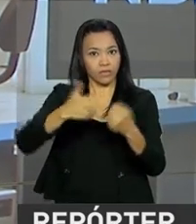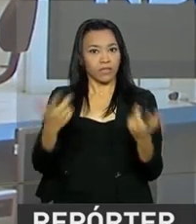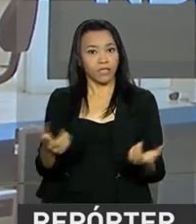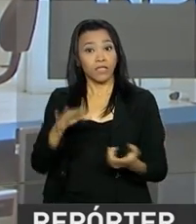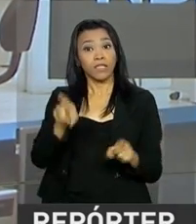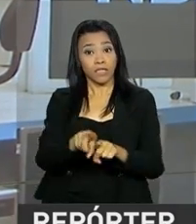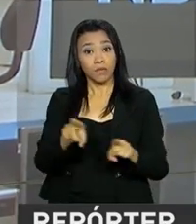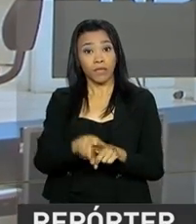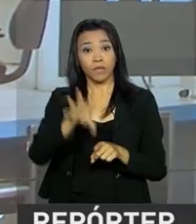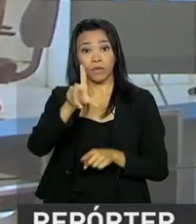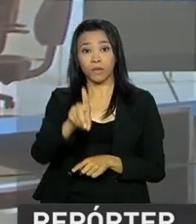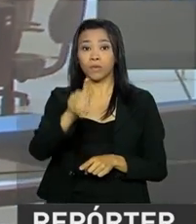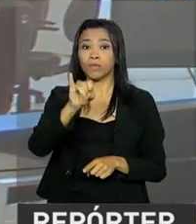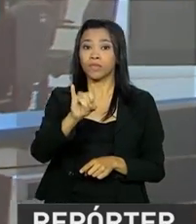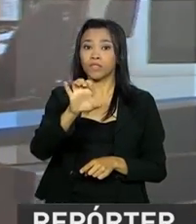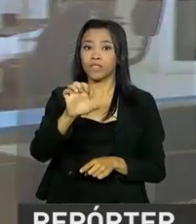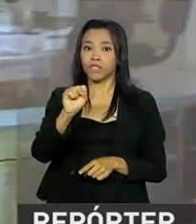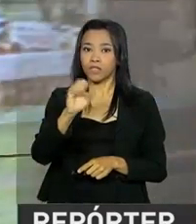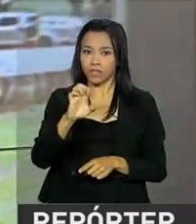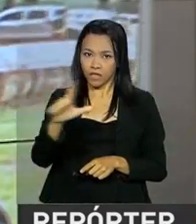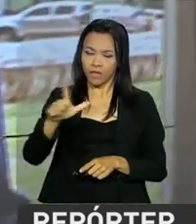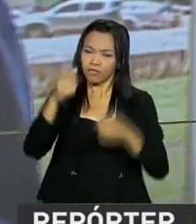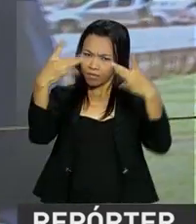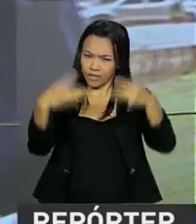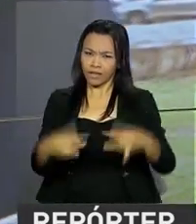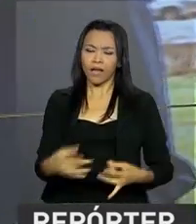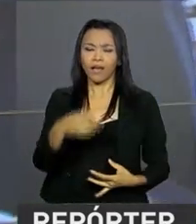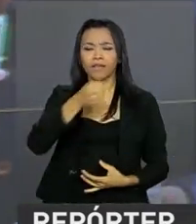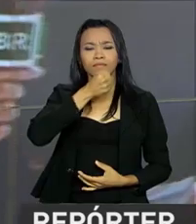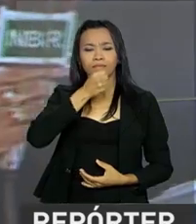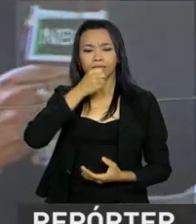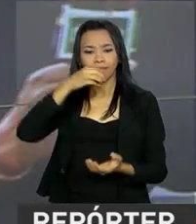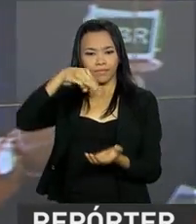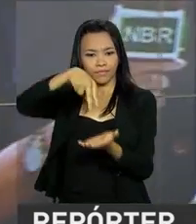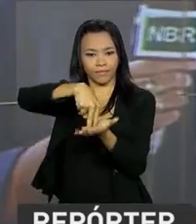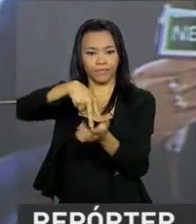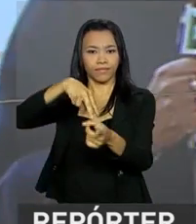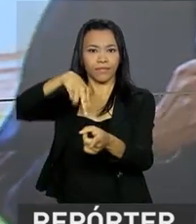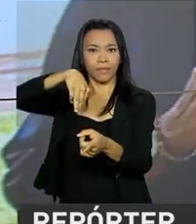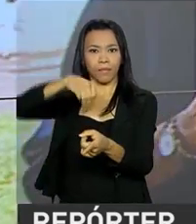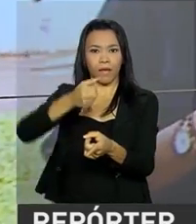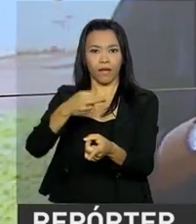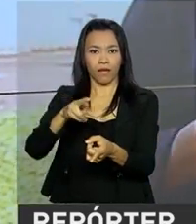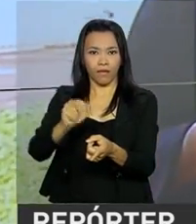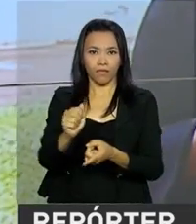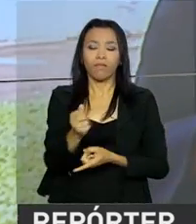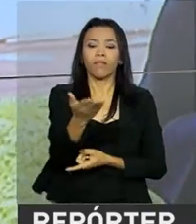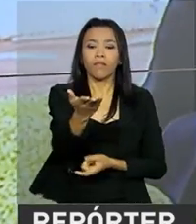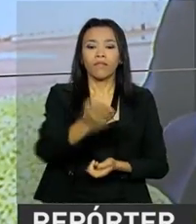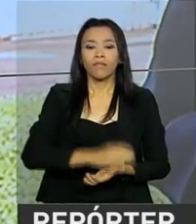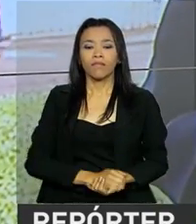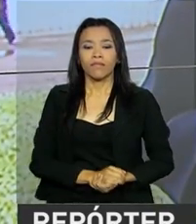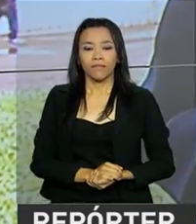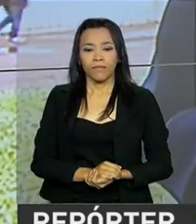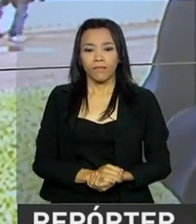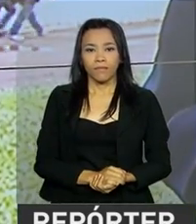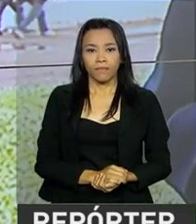Vamos então conversar com a repórter Mara Knupp, que traz os detalhes para a gente ao vivo. Oi, Mara, bom dia para você.